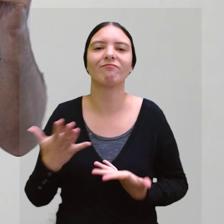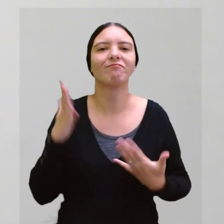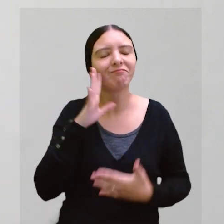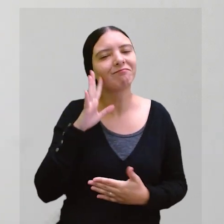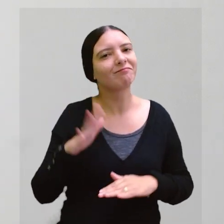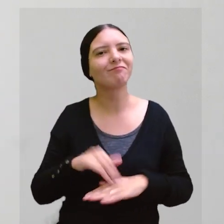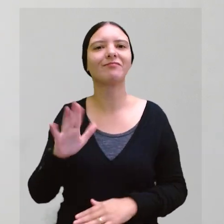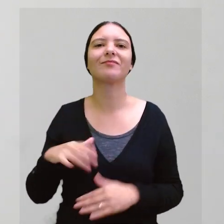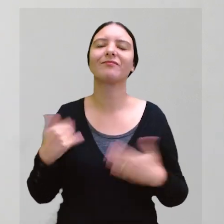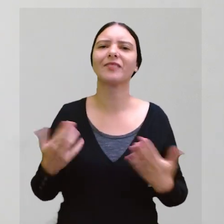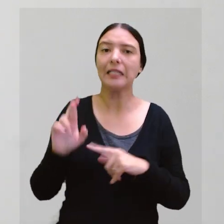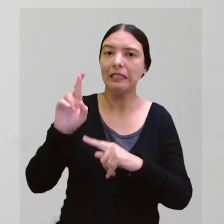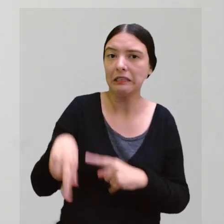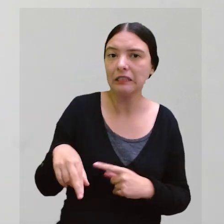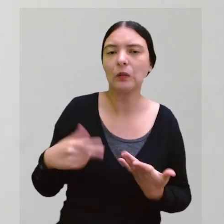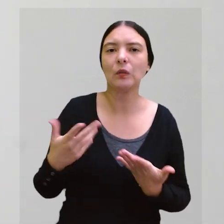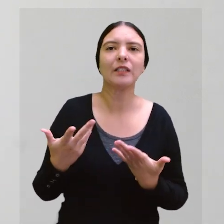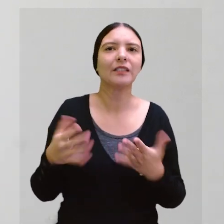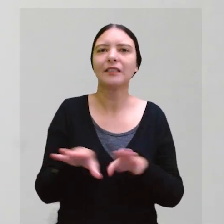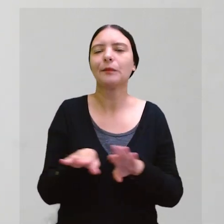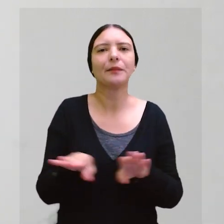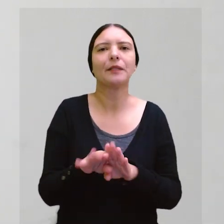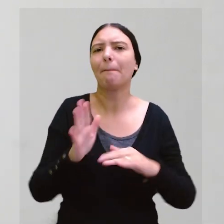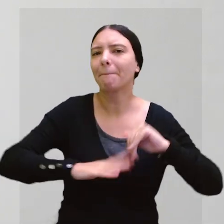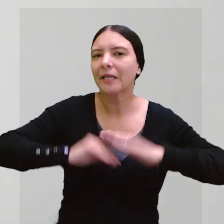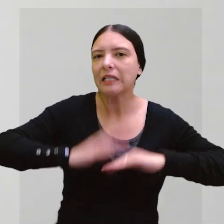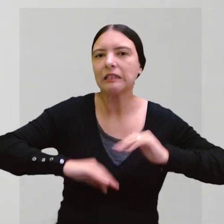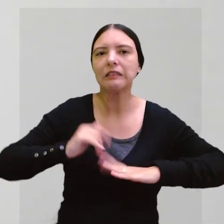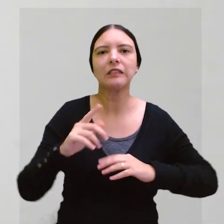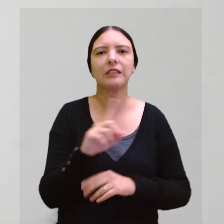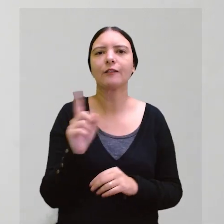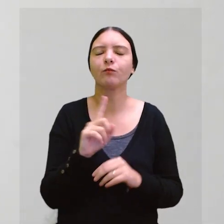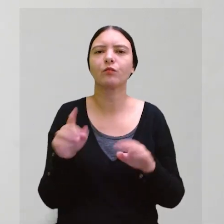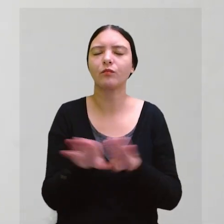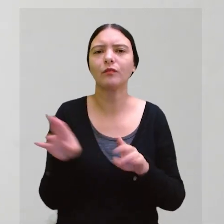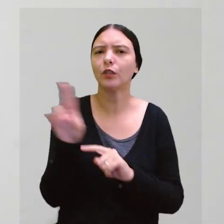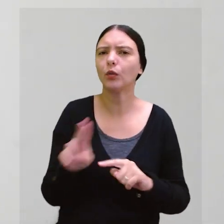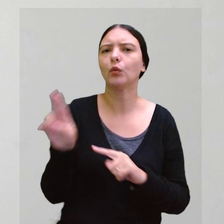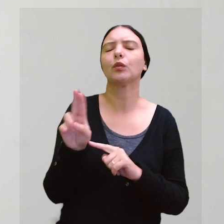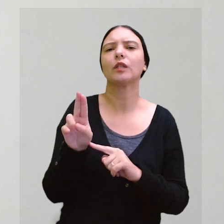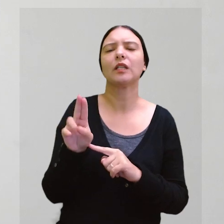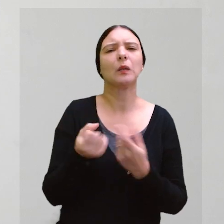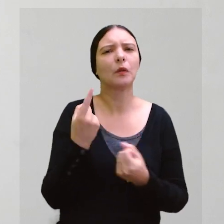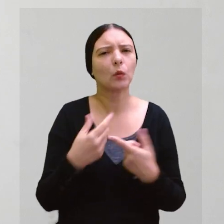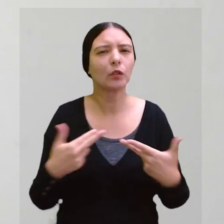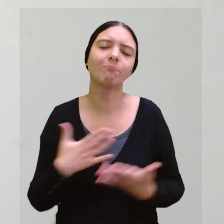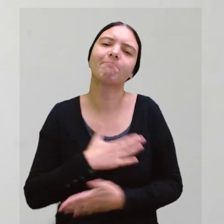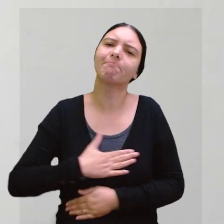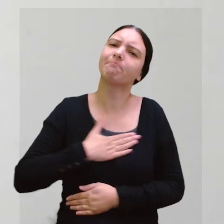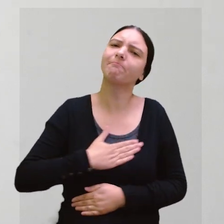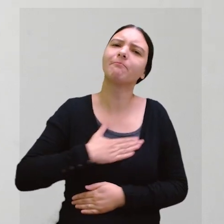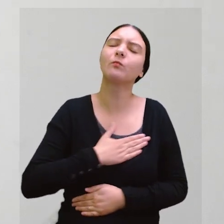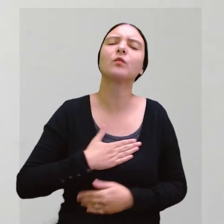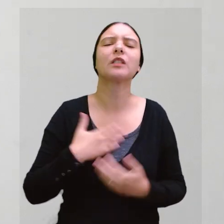medida. Então, tem alguma razão nisso que não é exatamente uma razão prática, uma razão da ordem do útil. É alguma coisa da ordem do prazer de